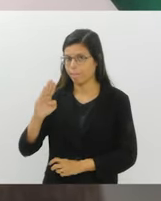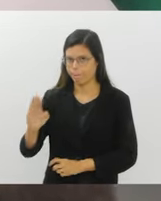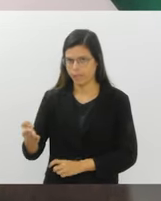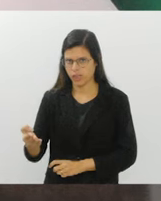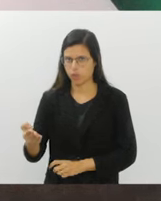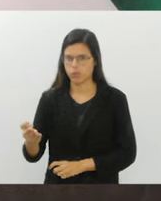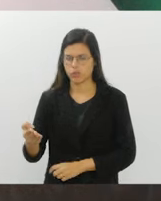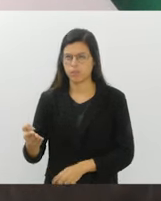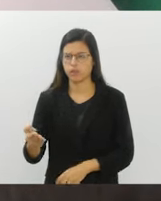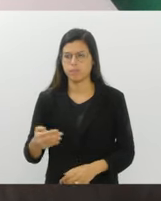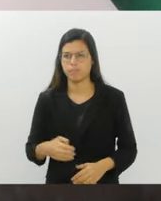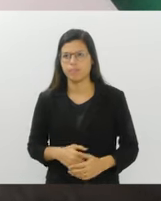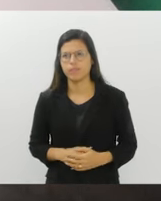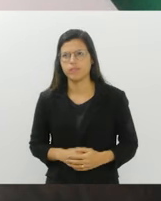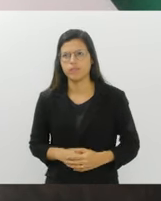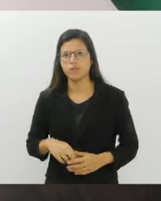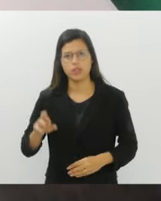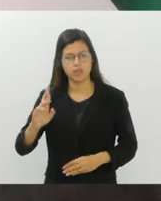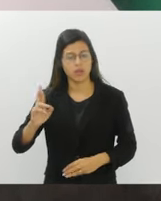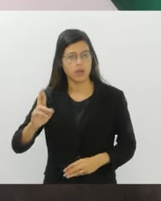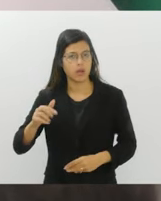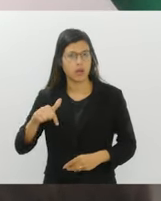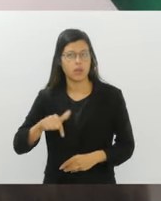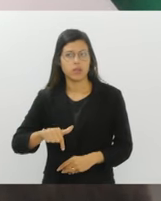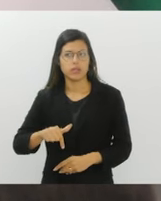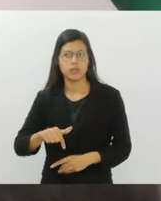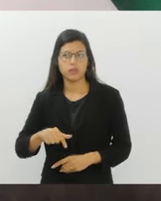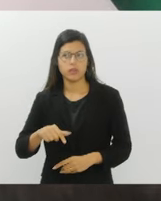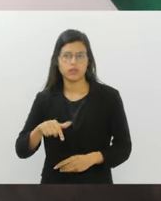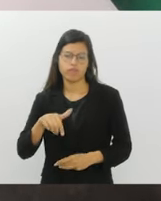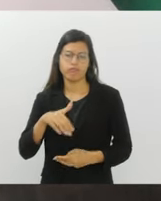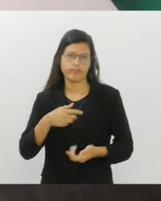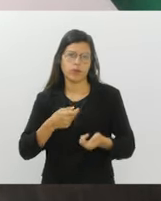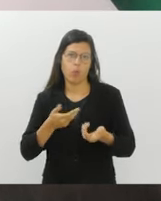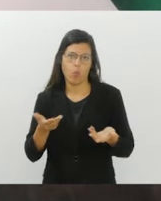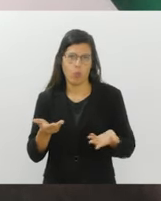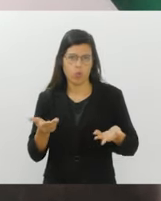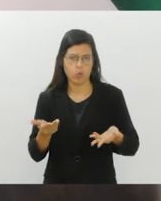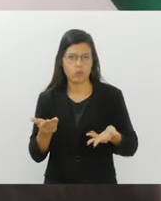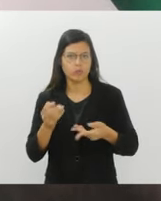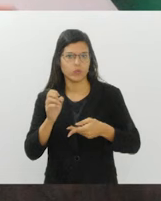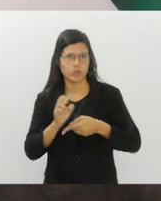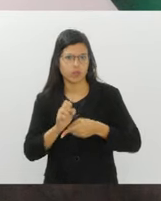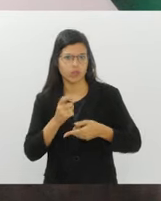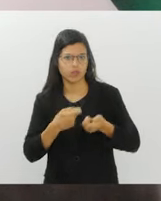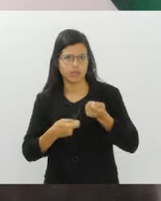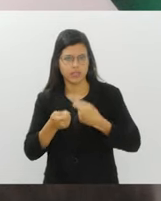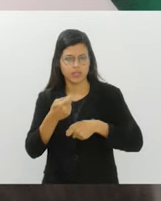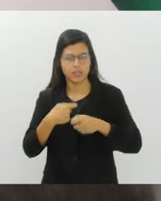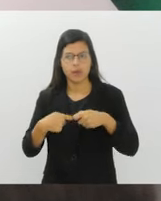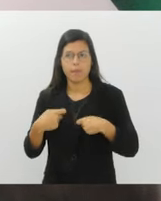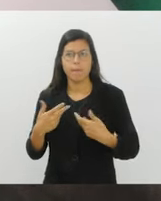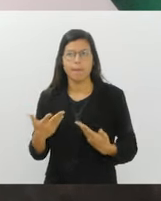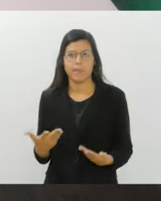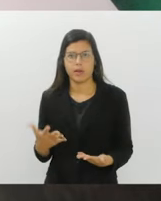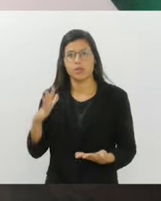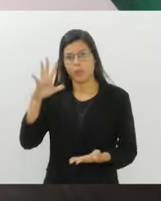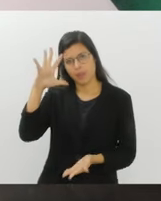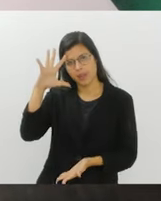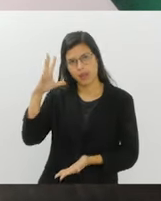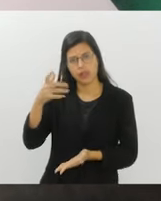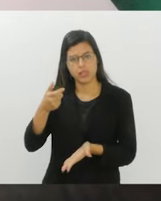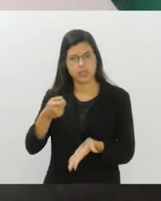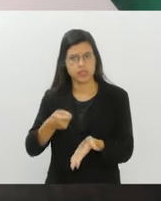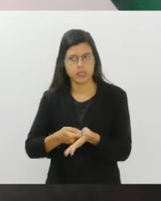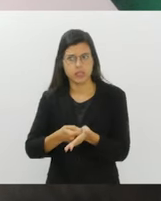E esse CAPEX do Estado, na situação financeira que o Estado hoje é uma decisão a ser tomada, é